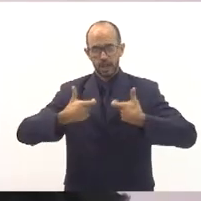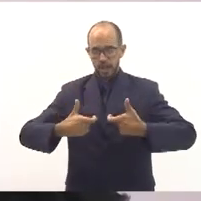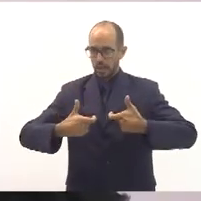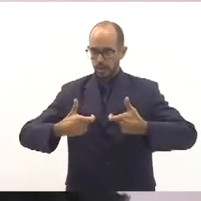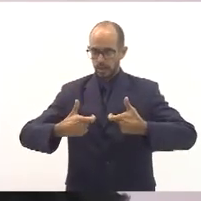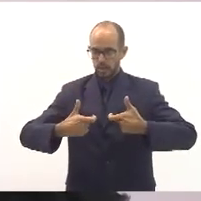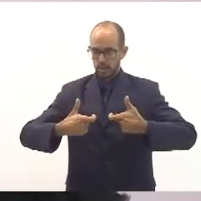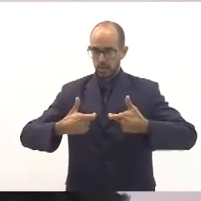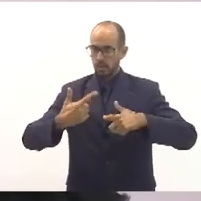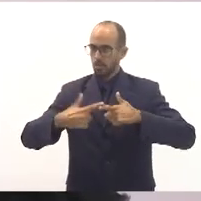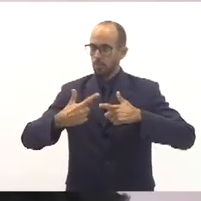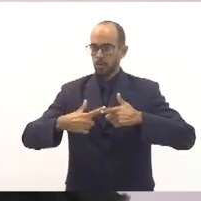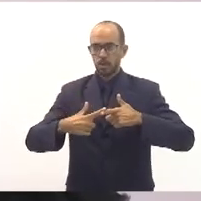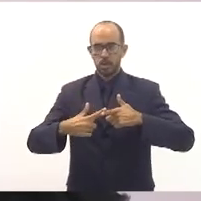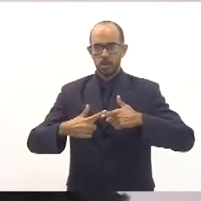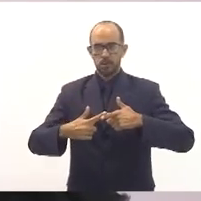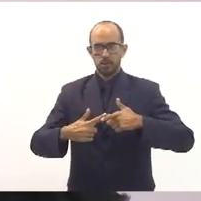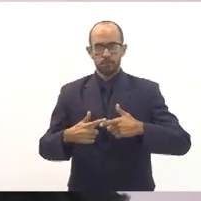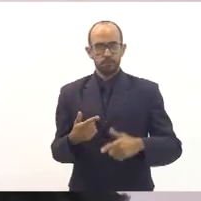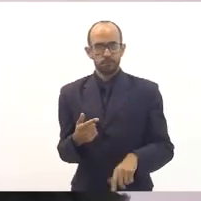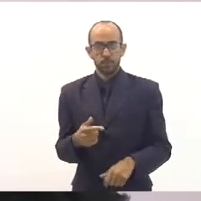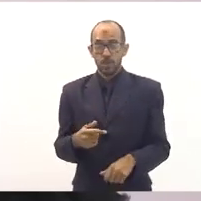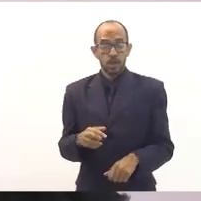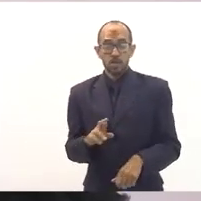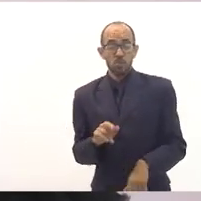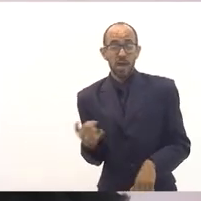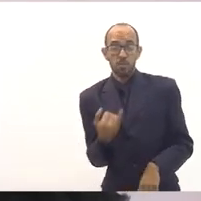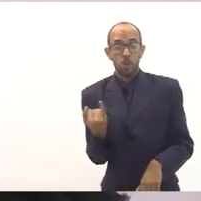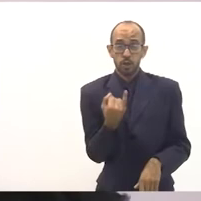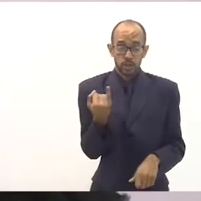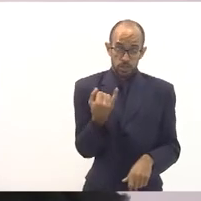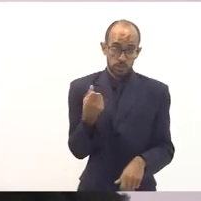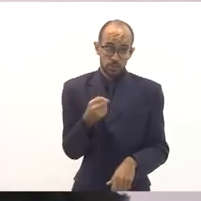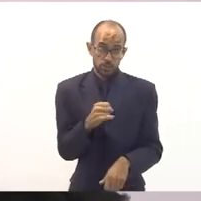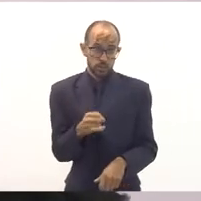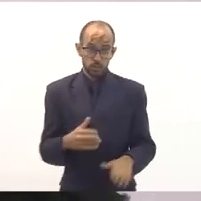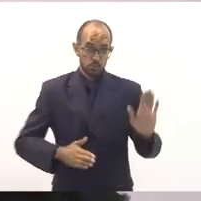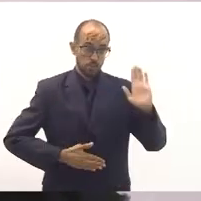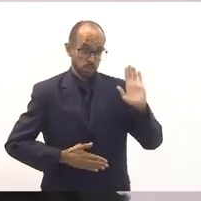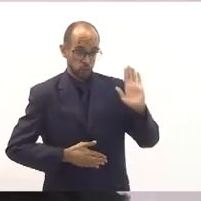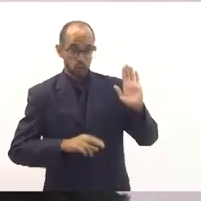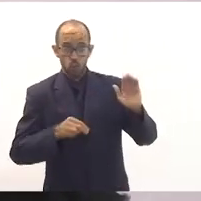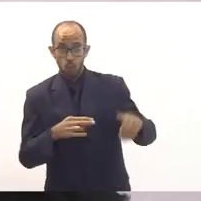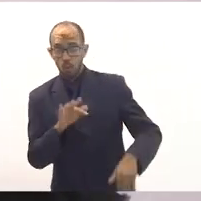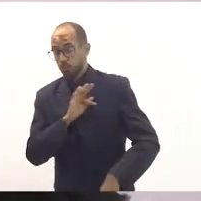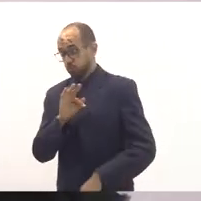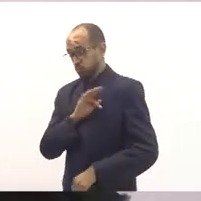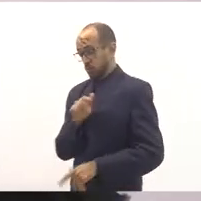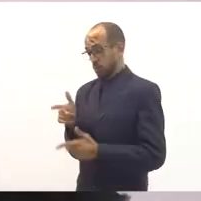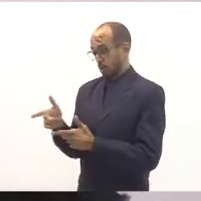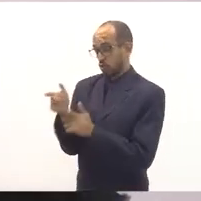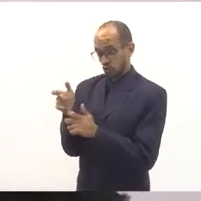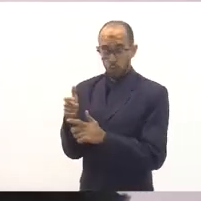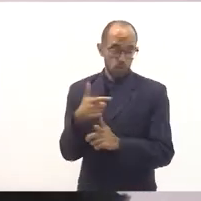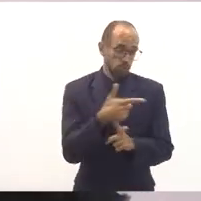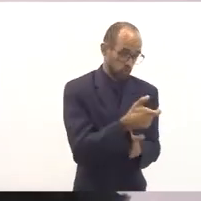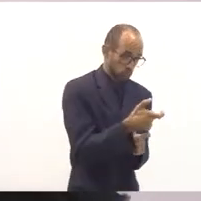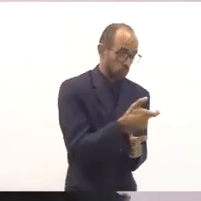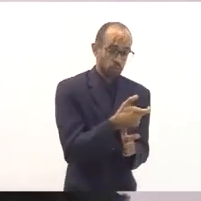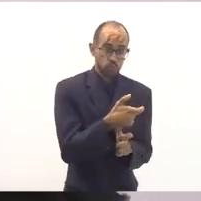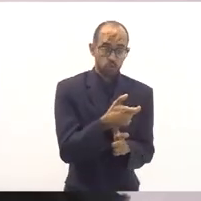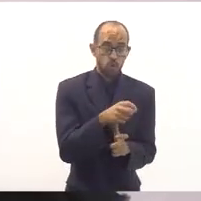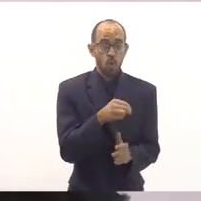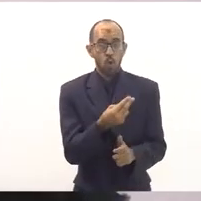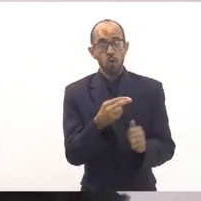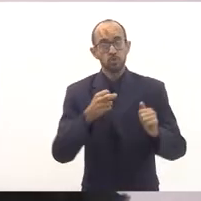não importa é se o tiro partiu do policial ou se foi do traficante ou quem tá morrendo de morador ou se